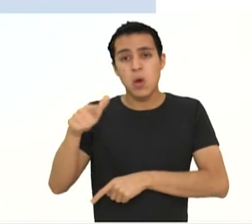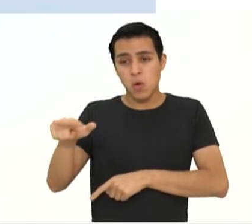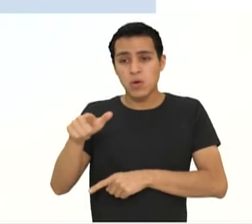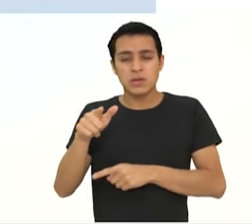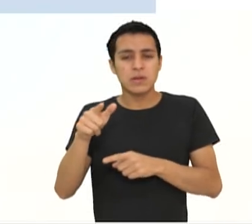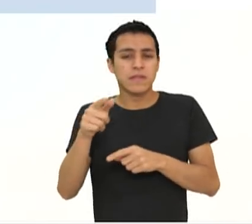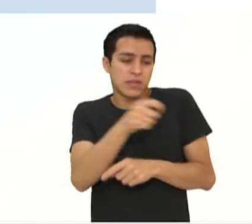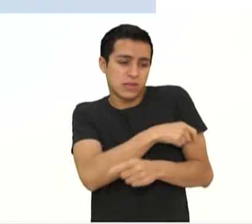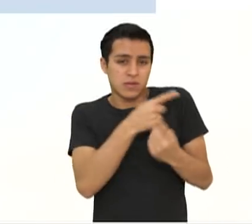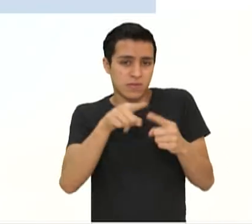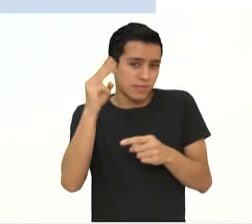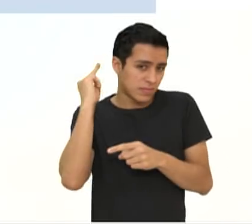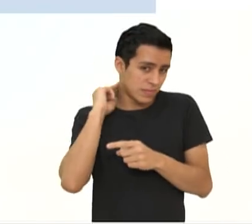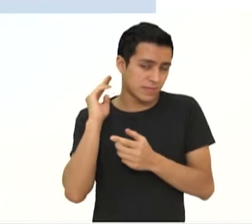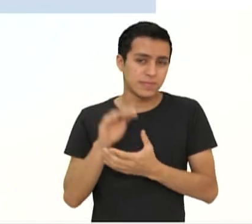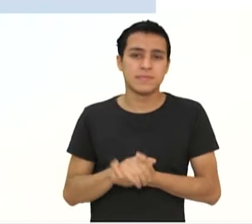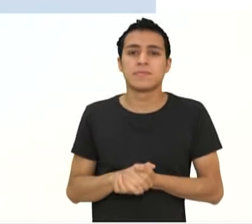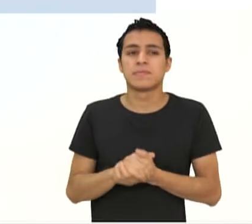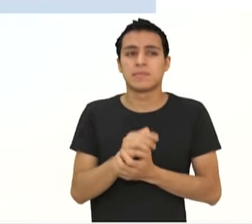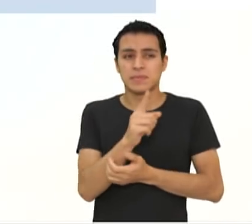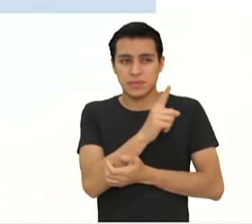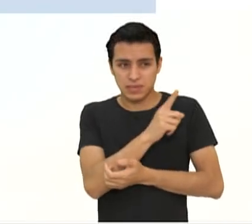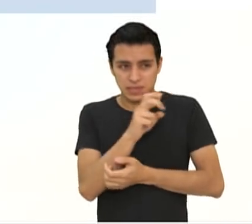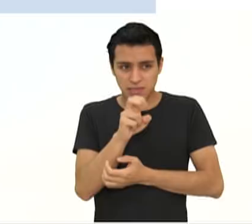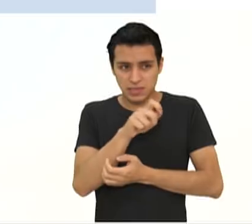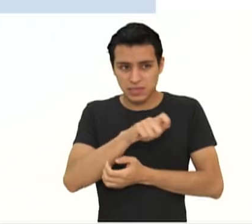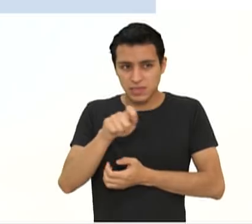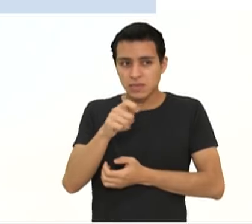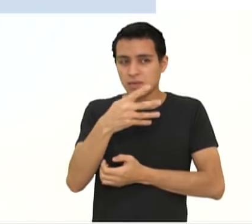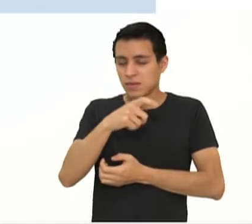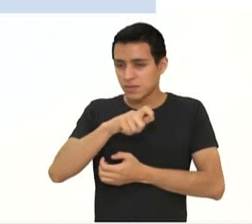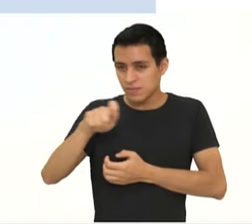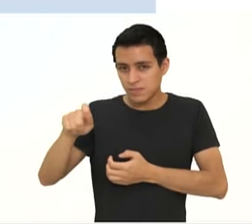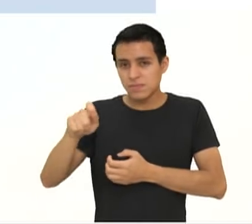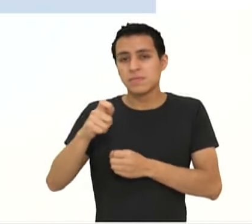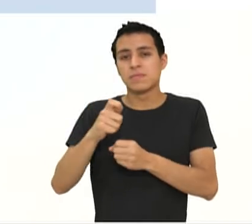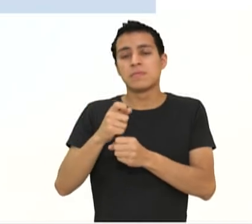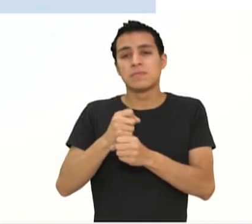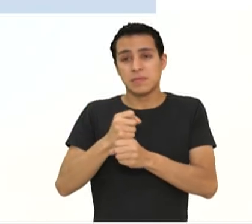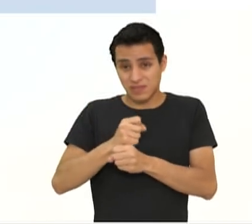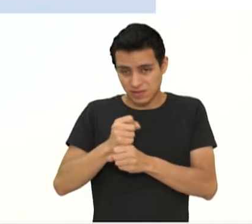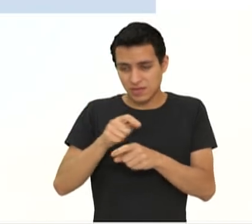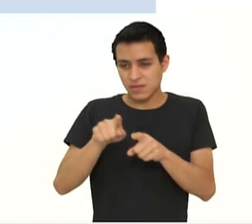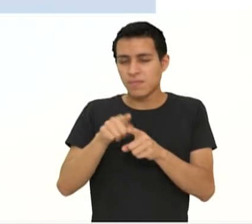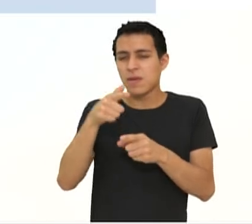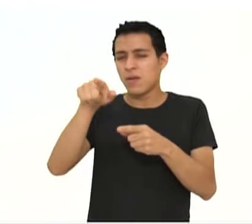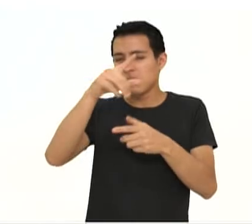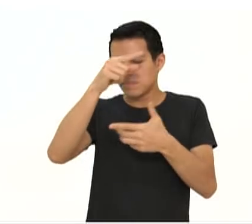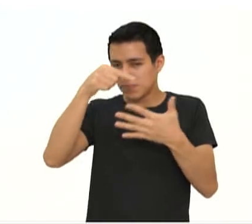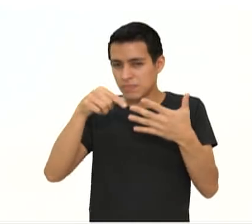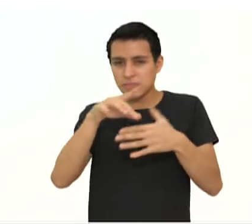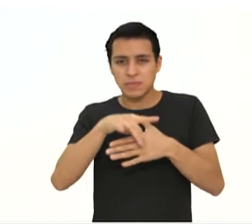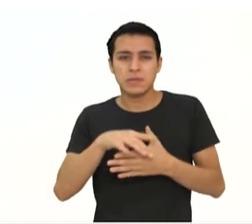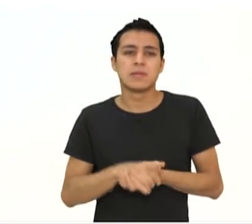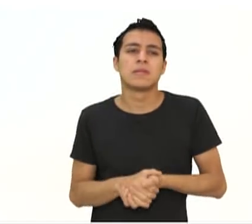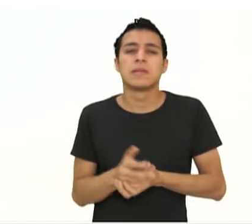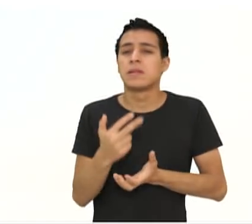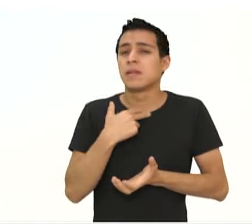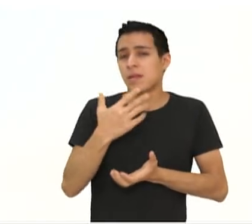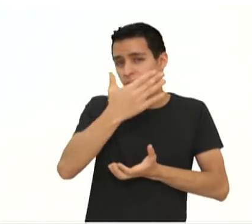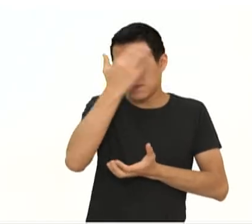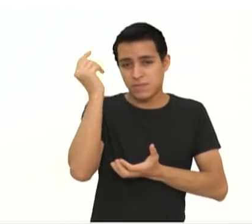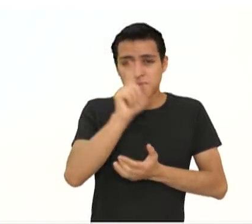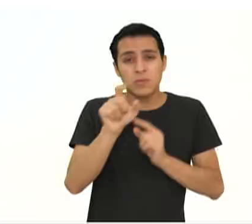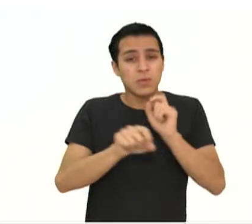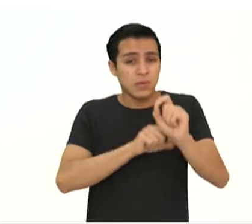a meningite. 15 meses e 4 anos contra a difteria, tétano e coqueluche. E não podemos